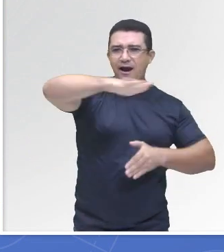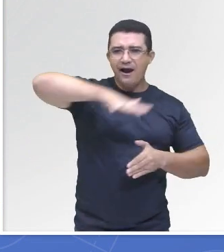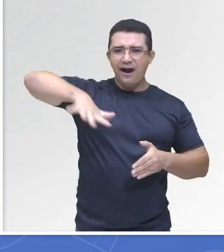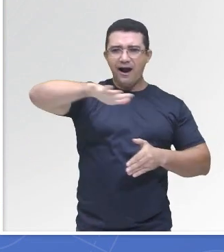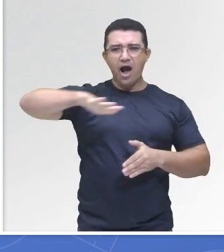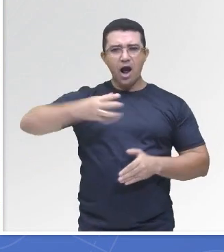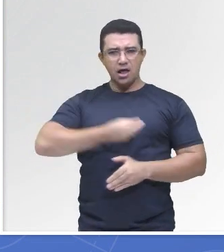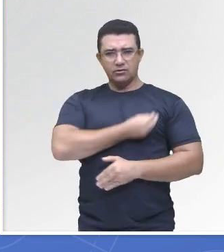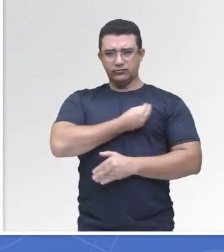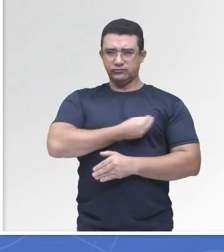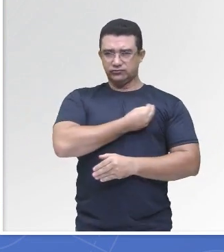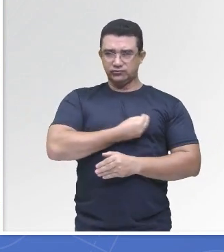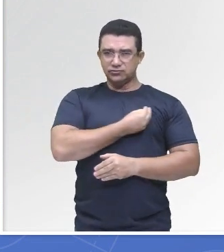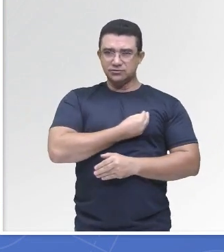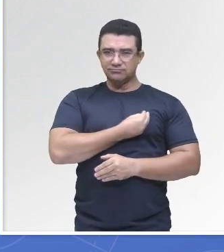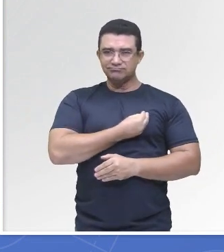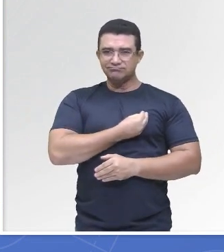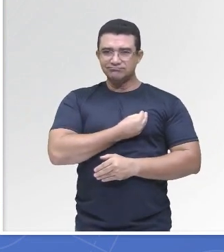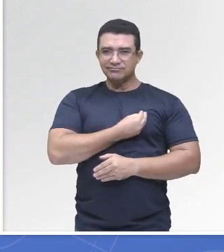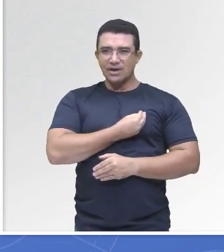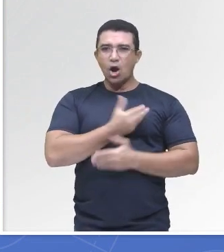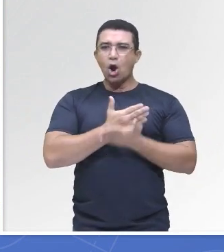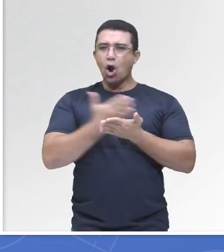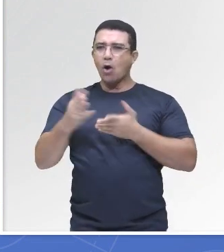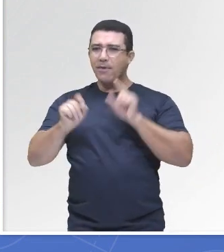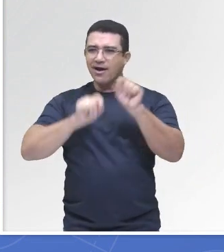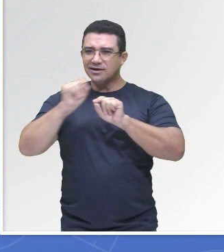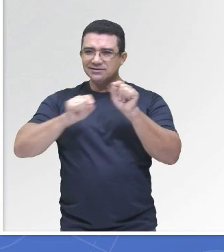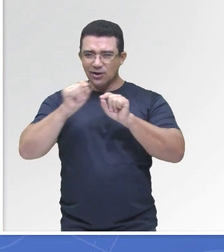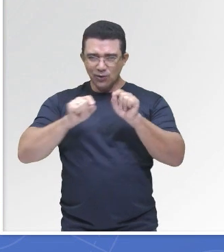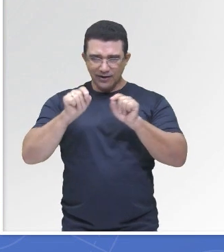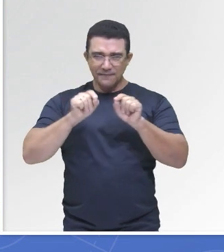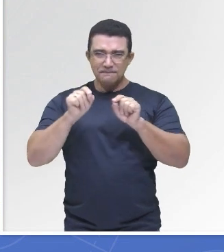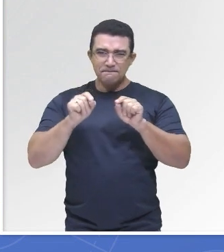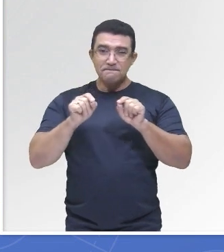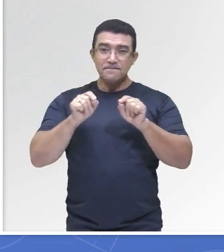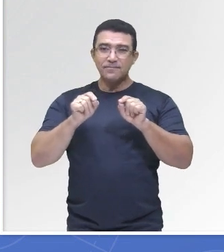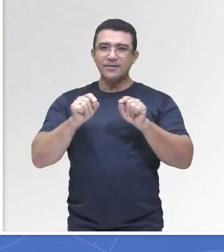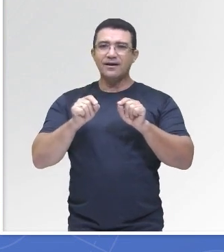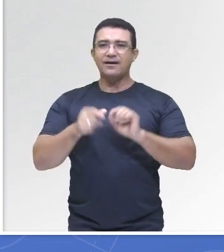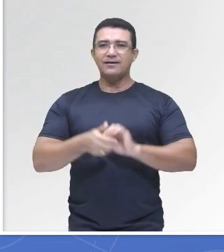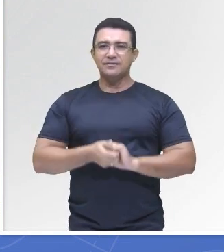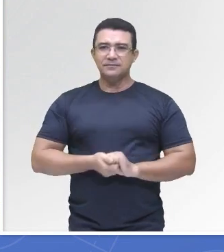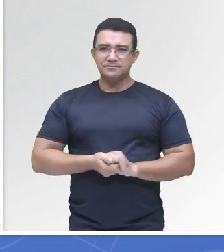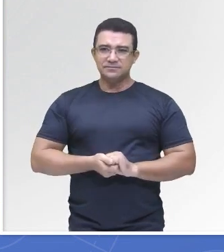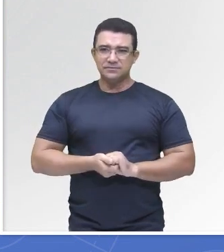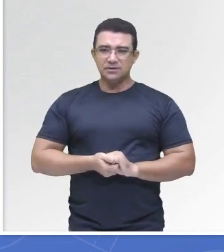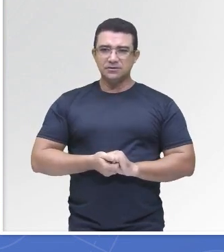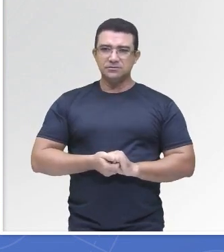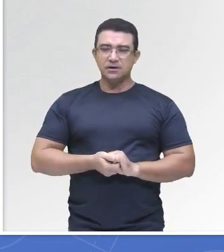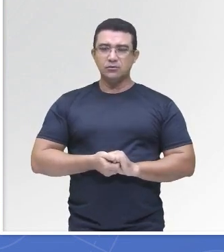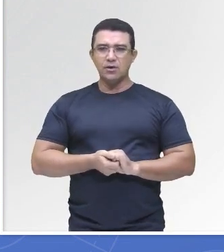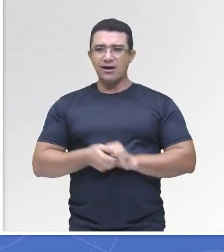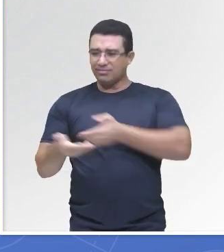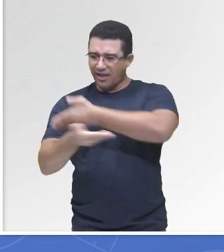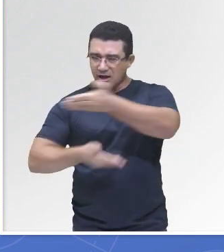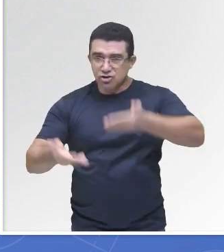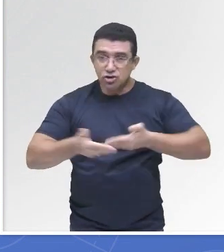vivia. Aqui ele vai passar a afetar diretamente esses ambientes, né?